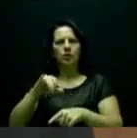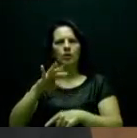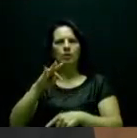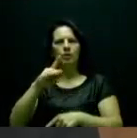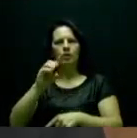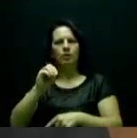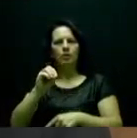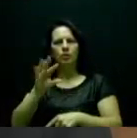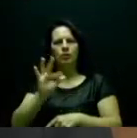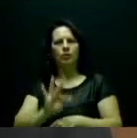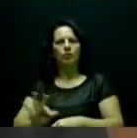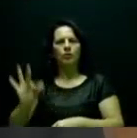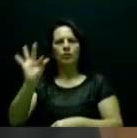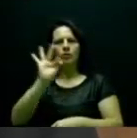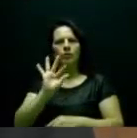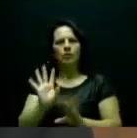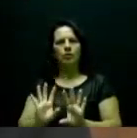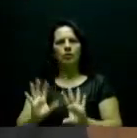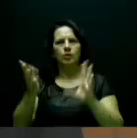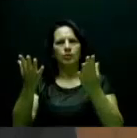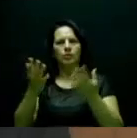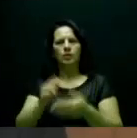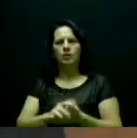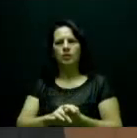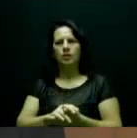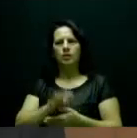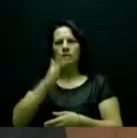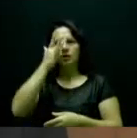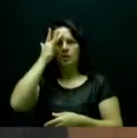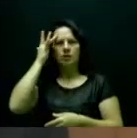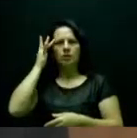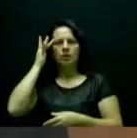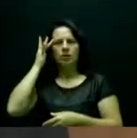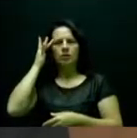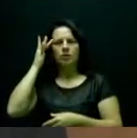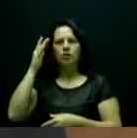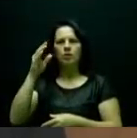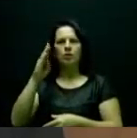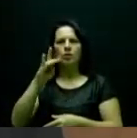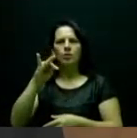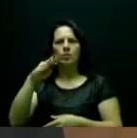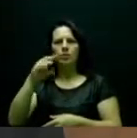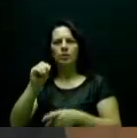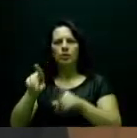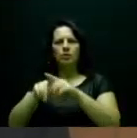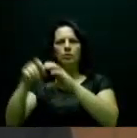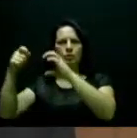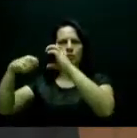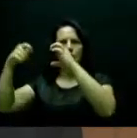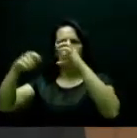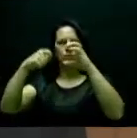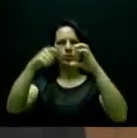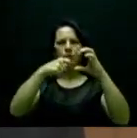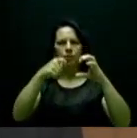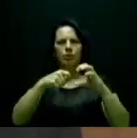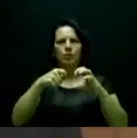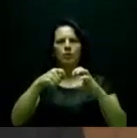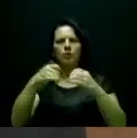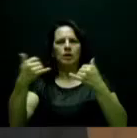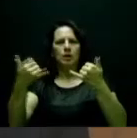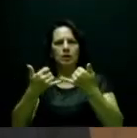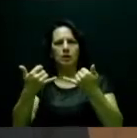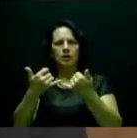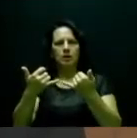nós fizemos ali uma singela homenagem. Aí os bandidos virtuais pegaram o trecho do vídeo que publiquei na internet. O que é que eles